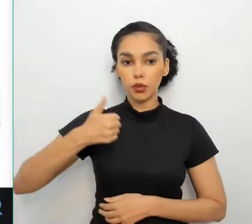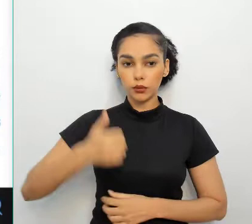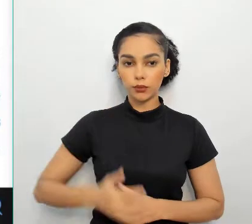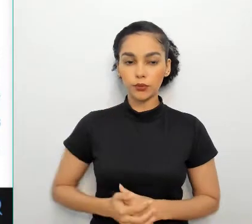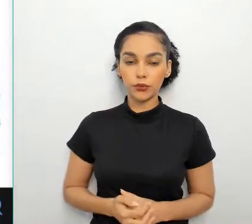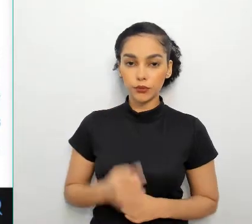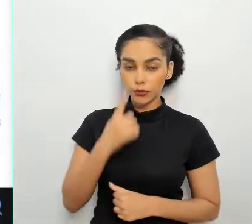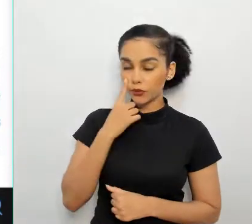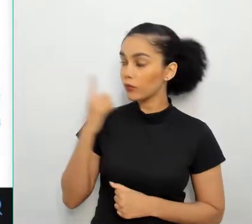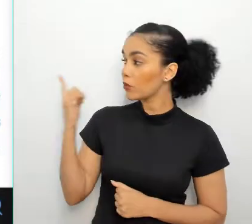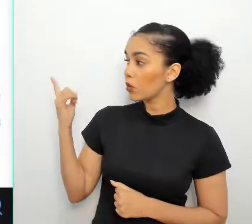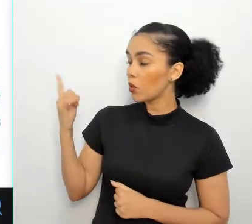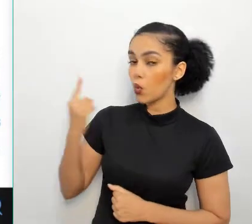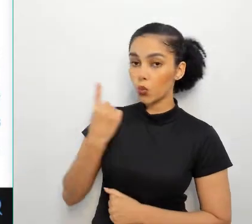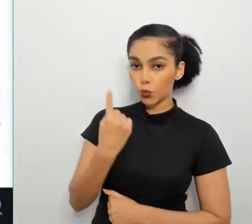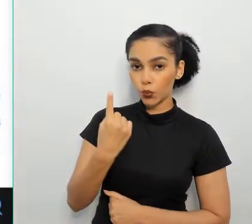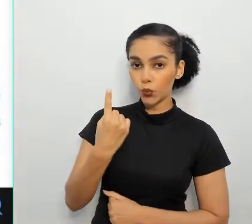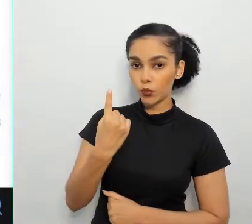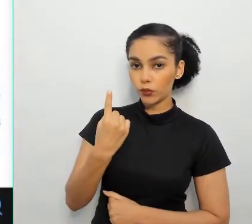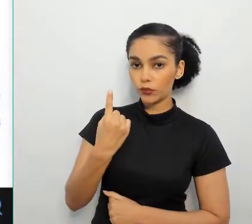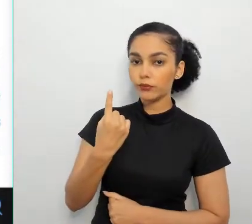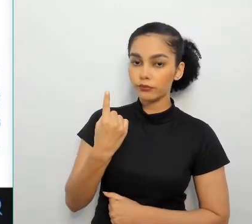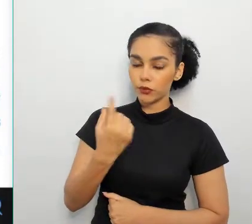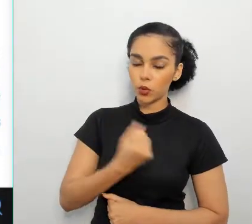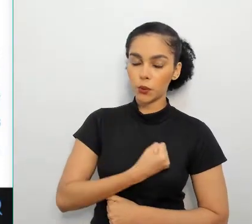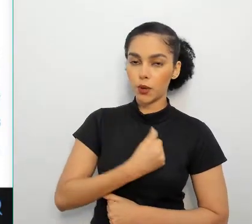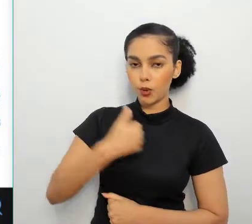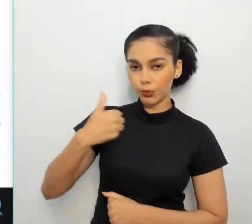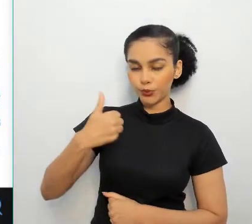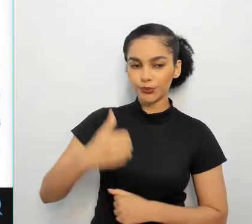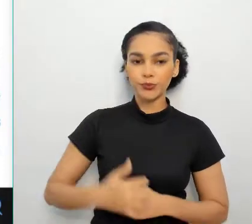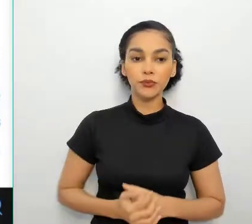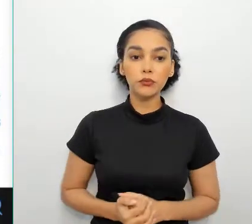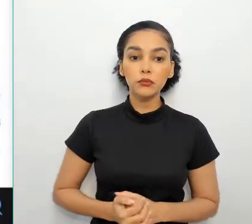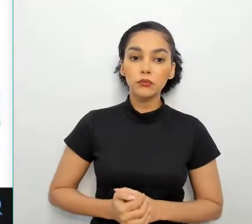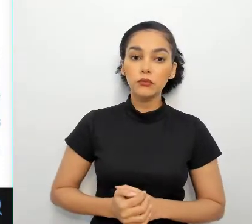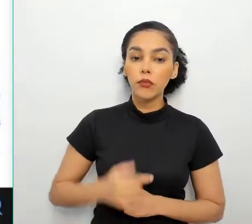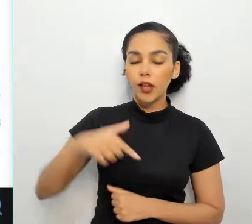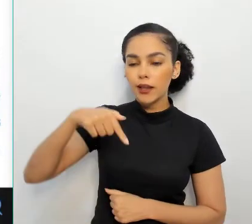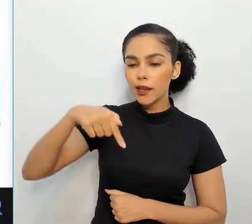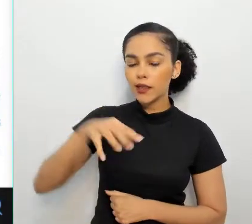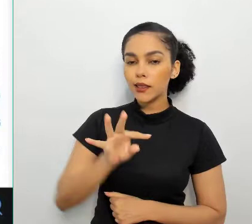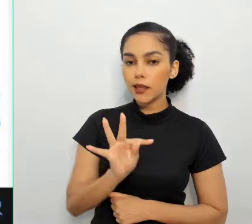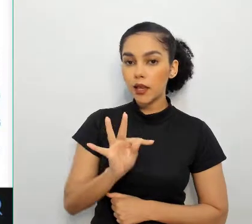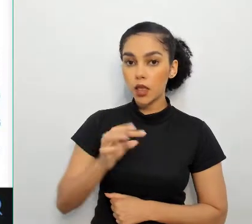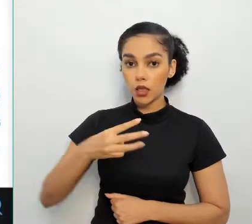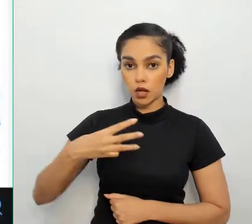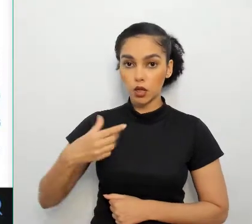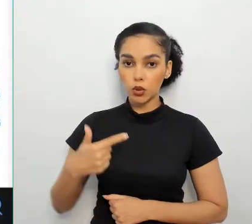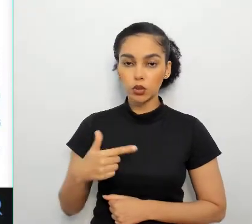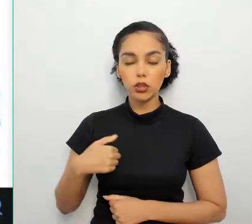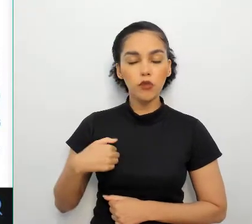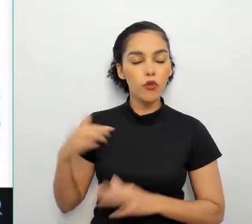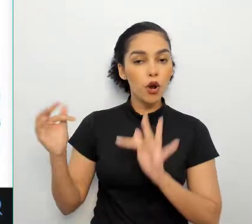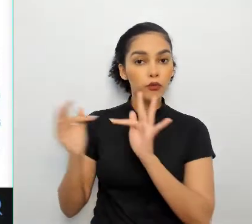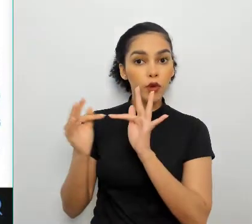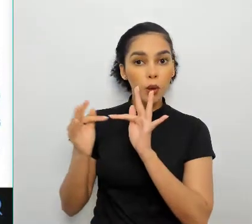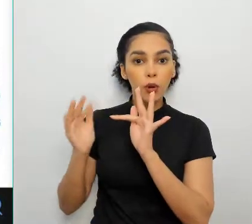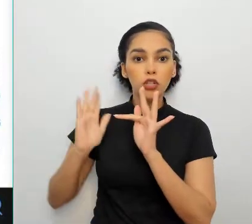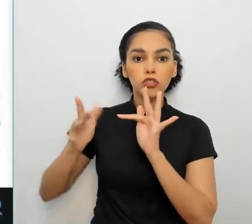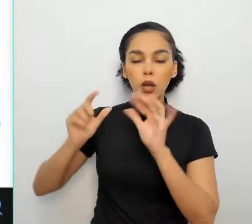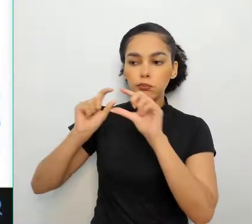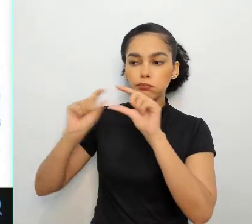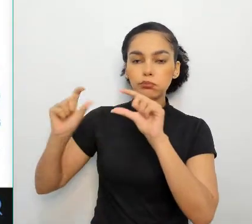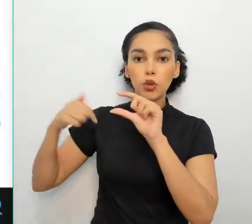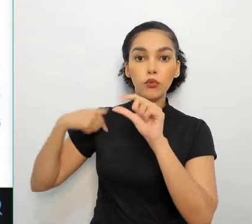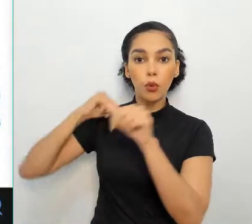1. No fóssil 1, a gente tem que o Q de T vale 32, então eu vou pegar nessa fórmula e já vou substituindo os